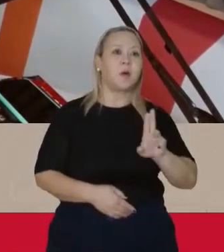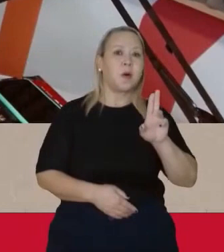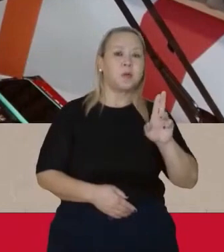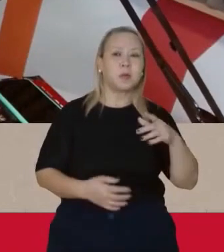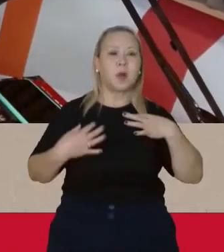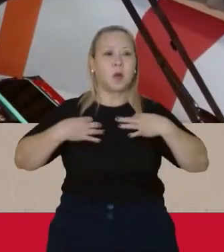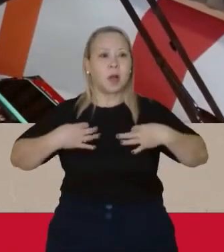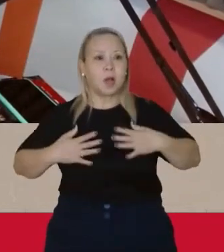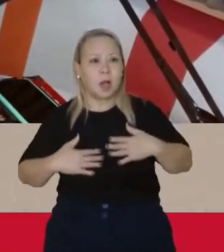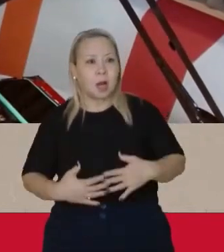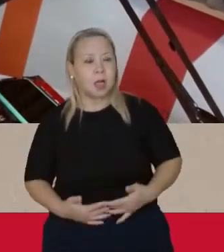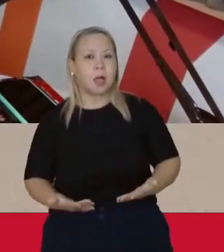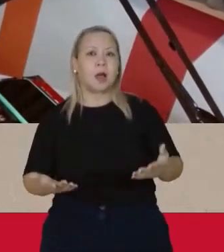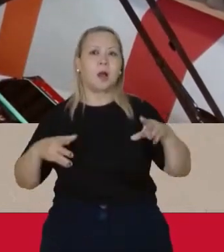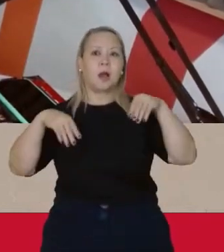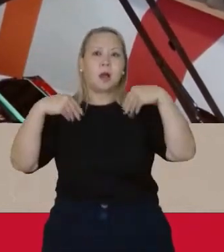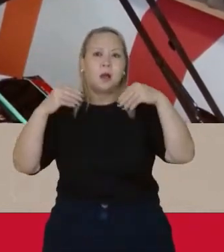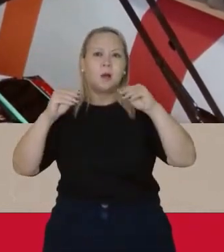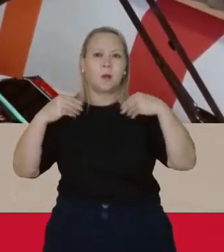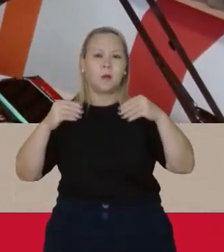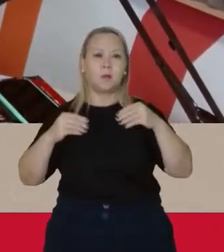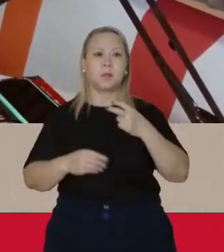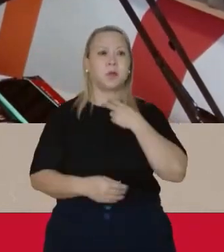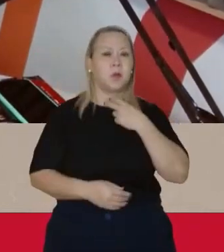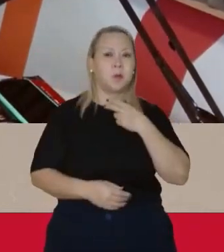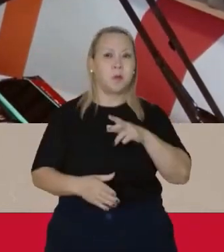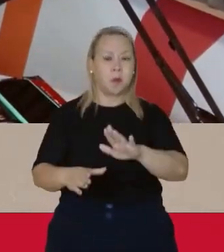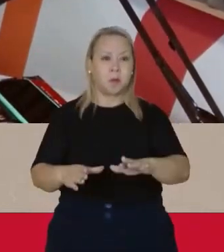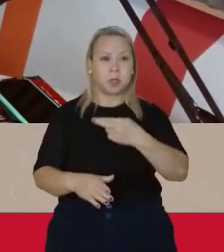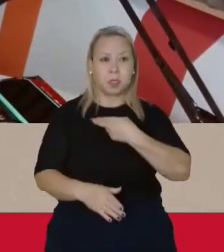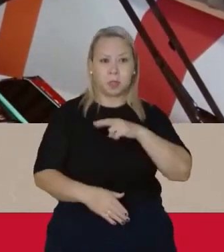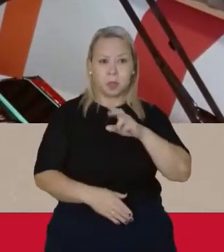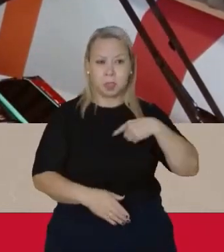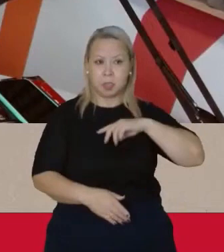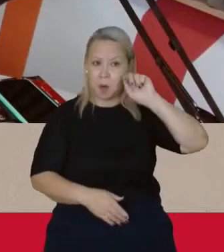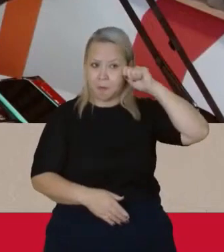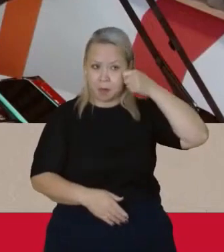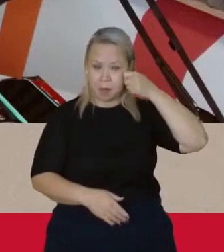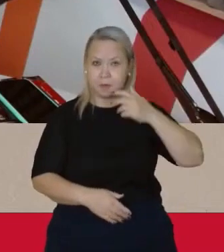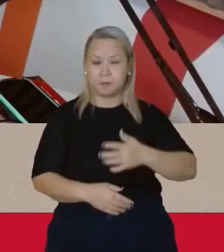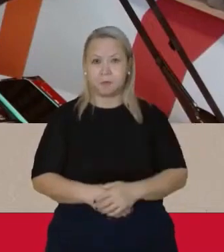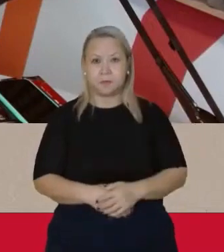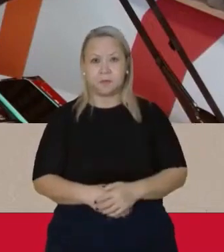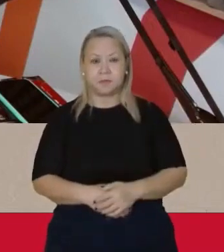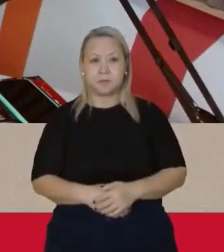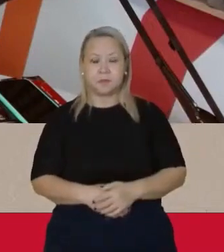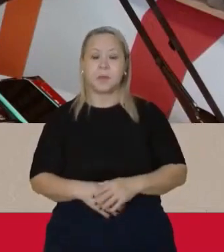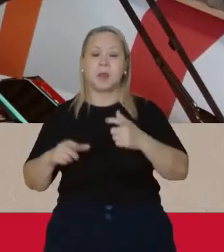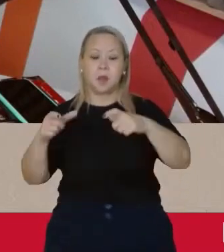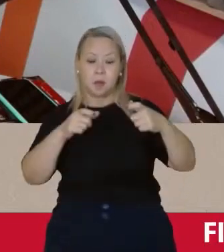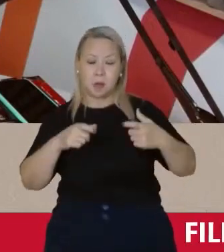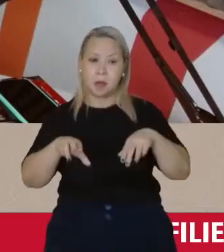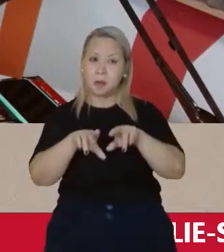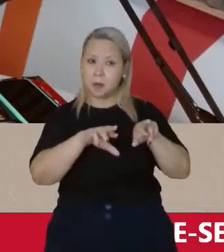botar roupa na corda, não pode ser do terreiro. Né? Tem lugares aqui, muitos, não são poucos, que é assim. Mas